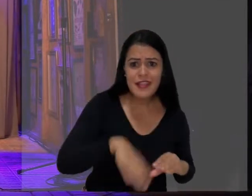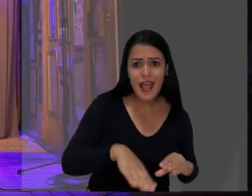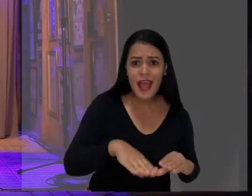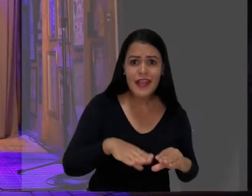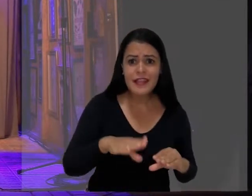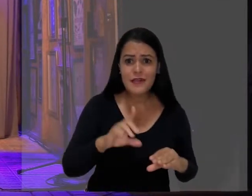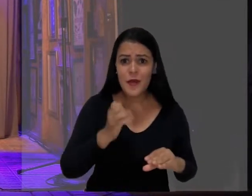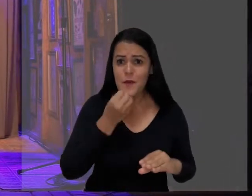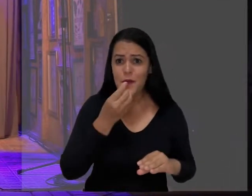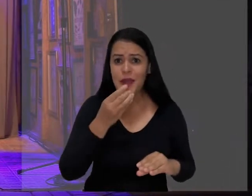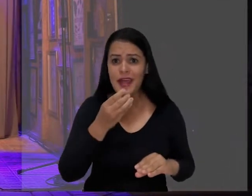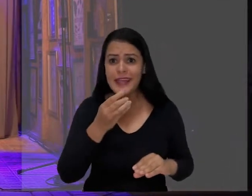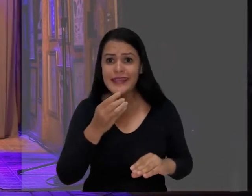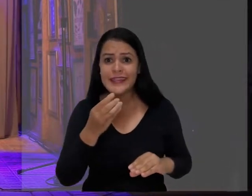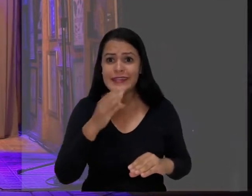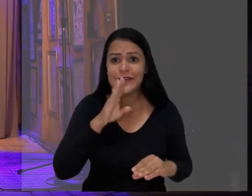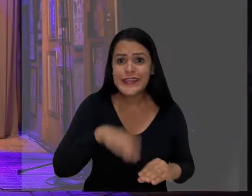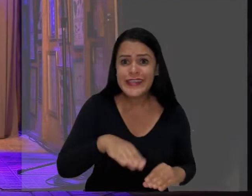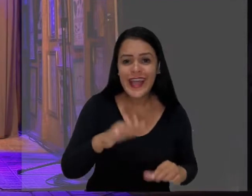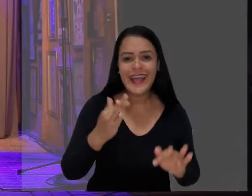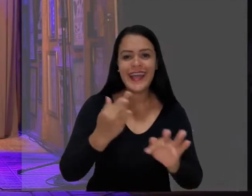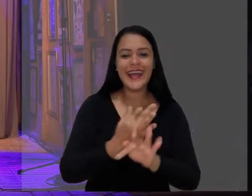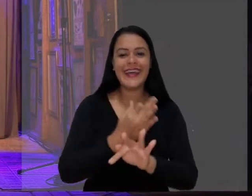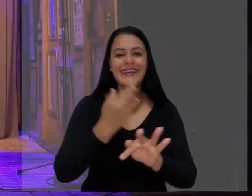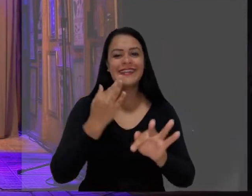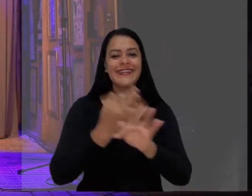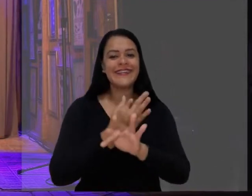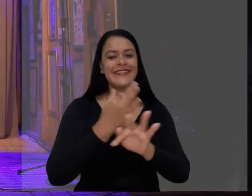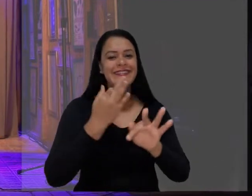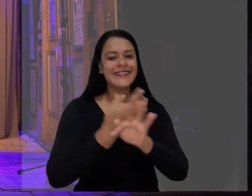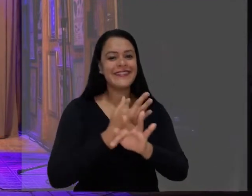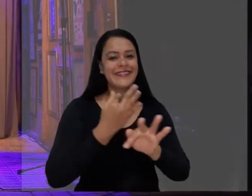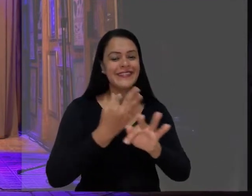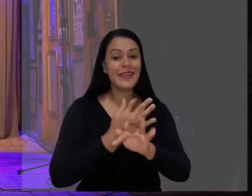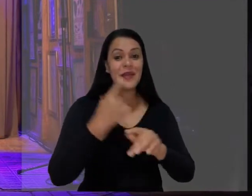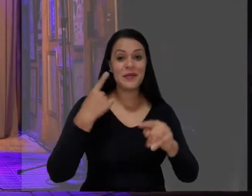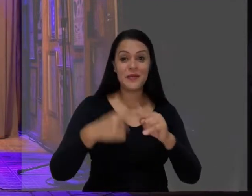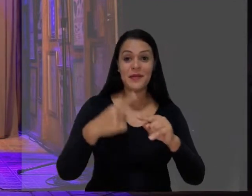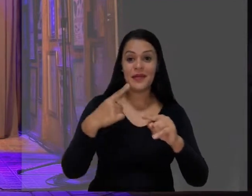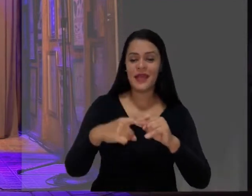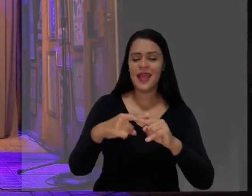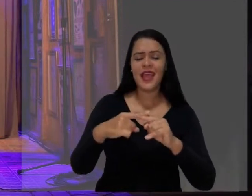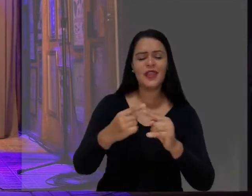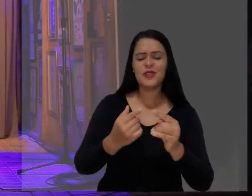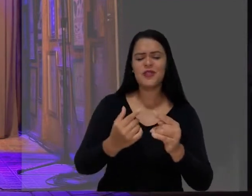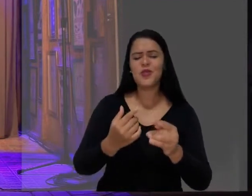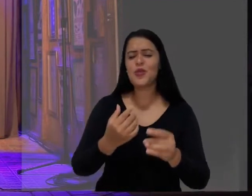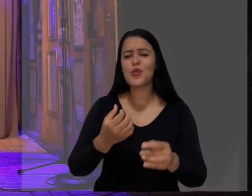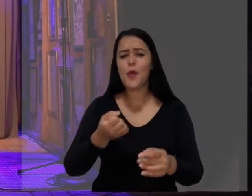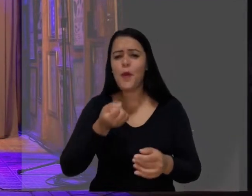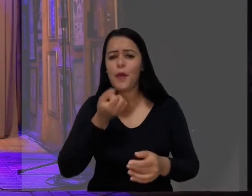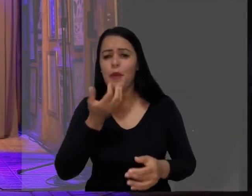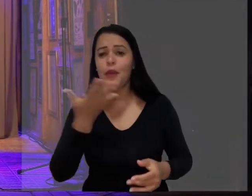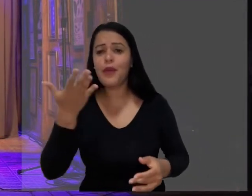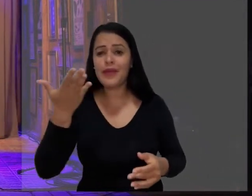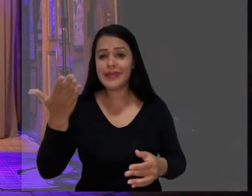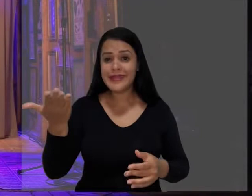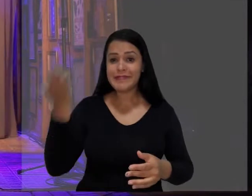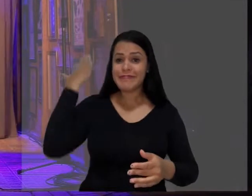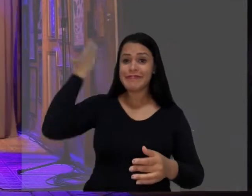E se você estiver de tarde, aguente firme, porque tudo passa. Tudo sempre